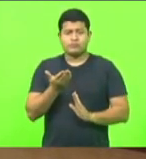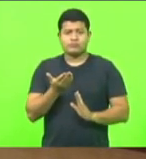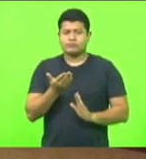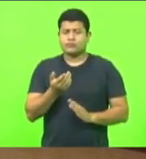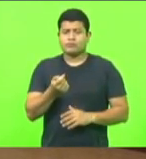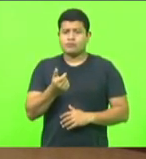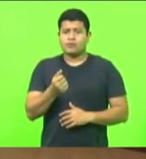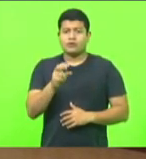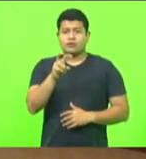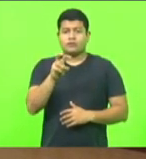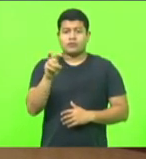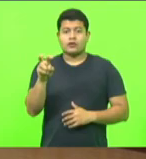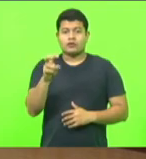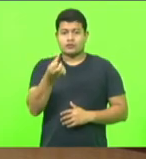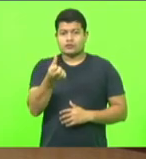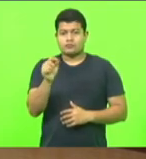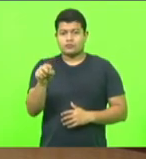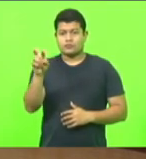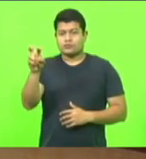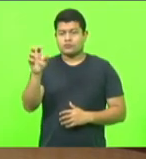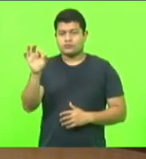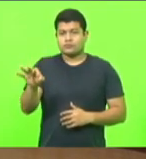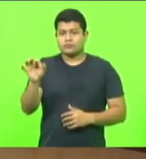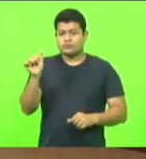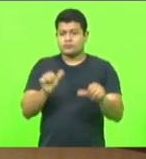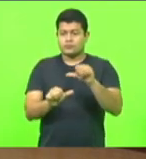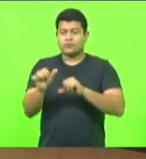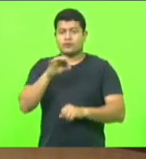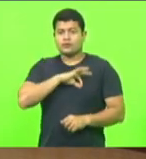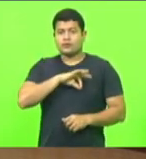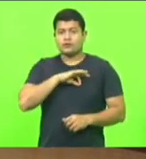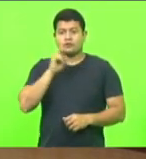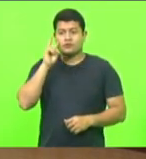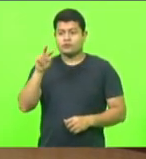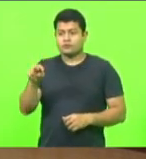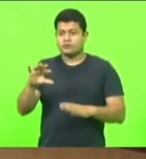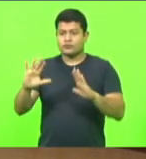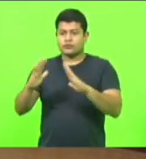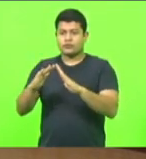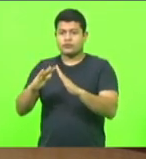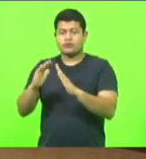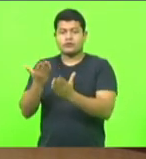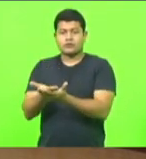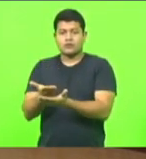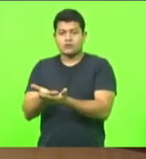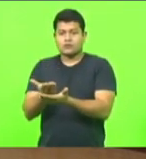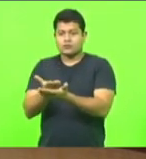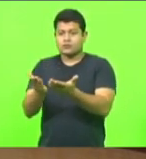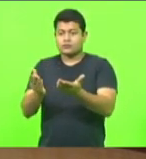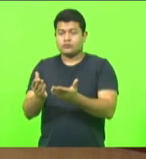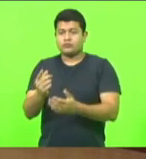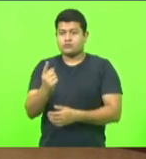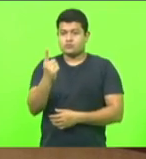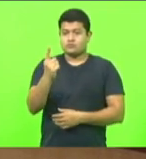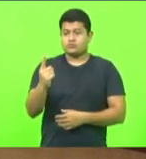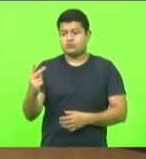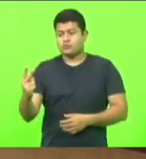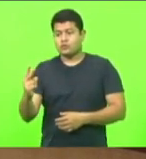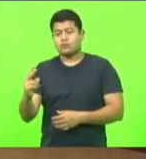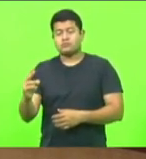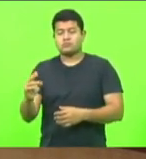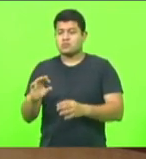56,5% de reajuste. Basta olhar nas escolas para ver que há um, dois ou nenhum doutor, mais ou menos de